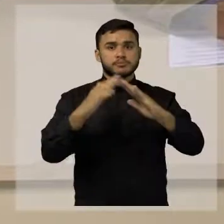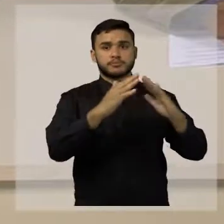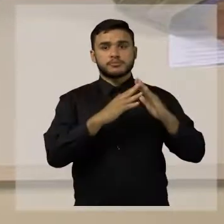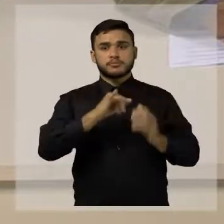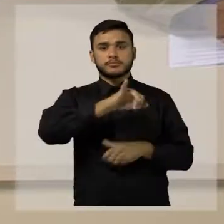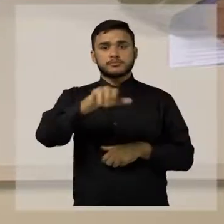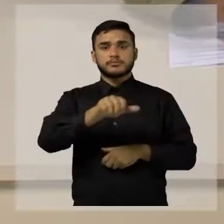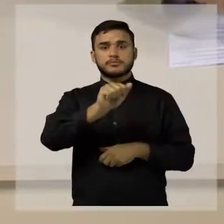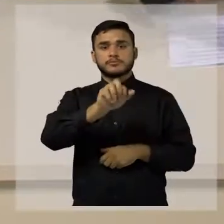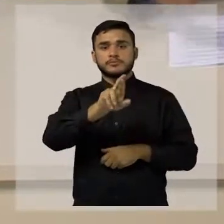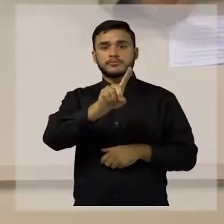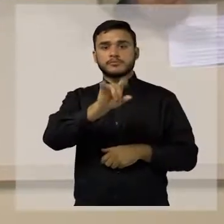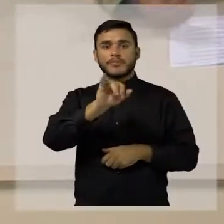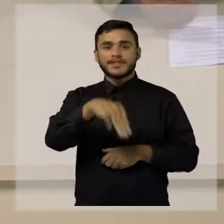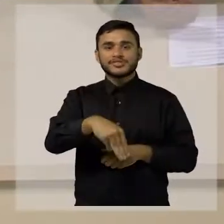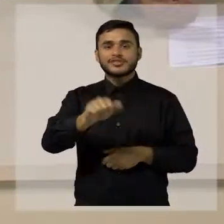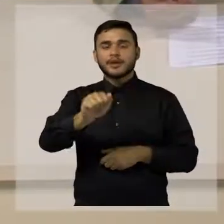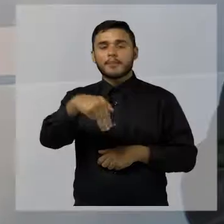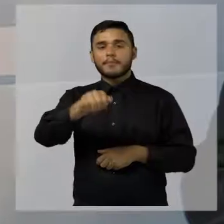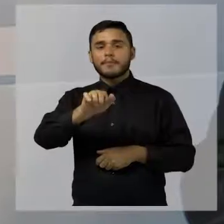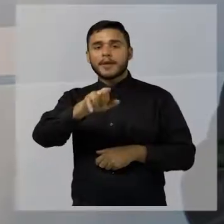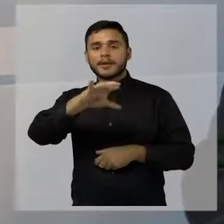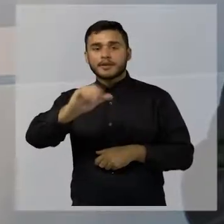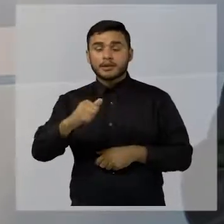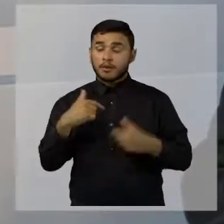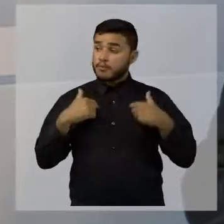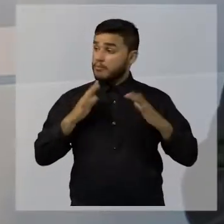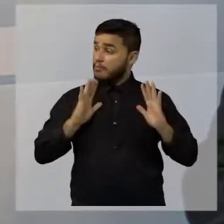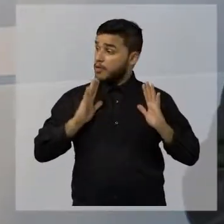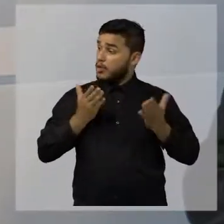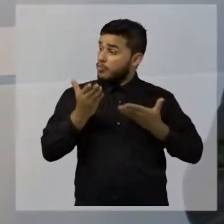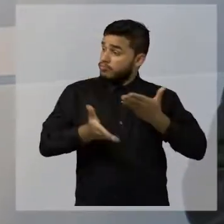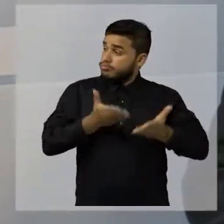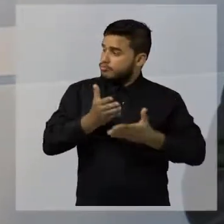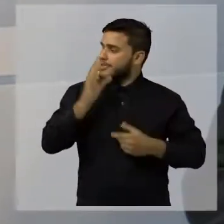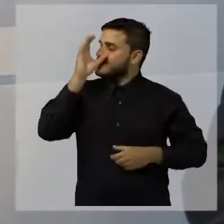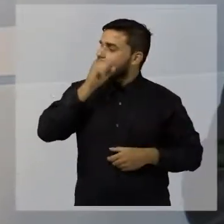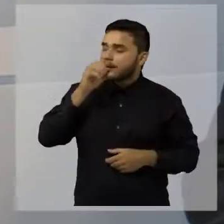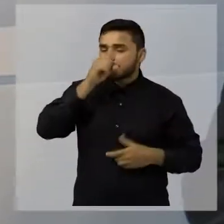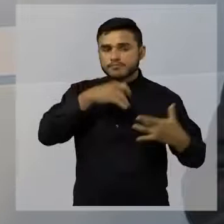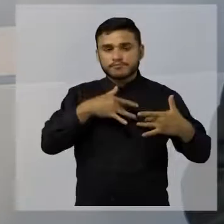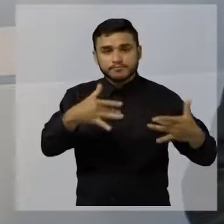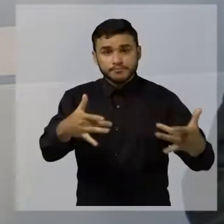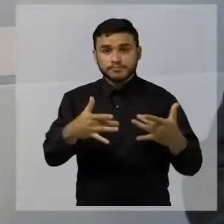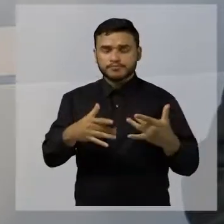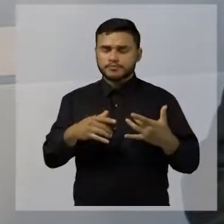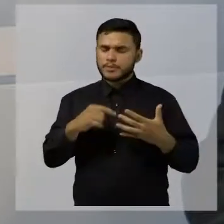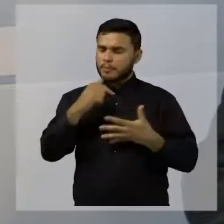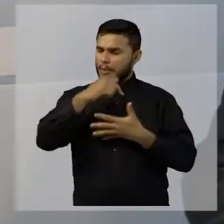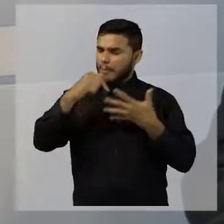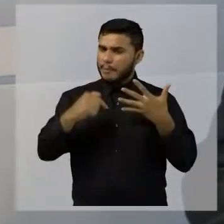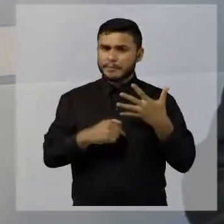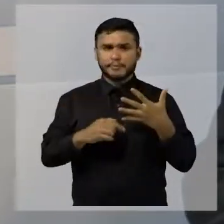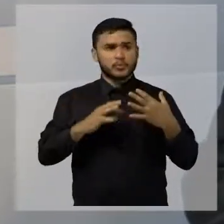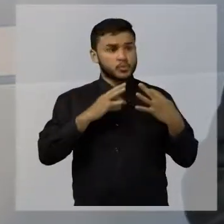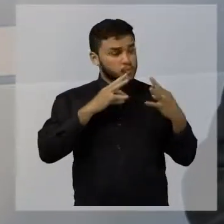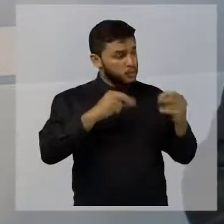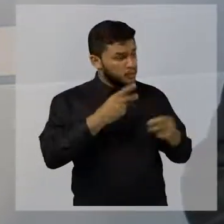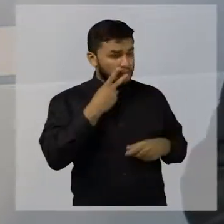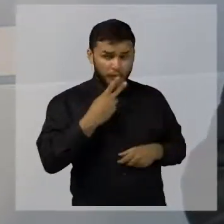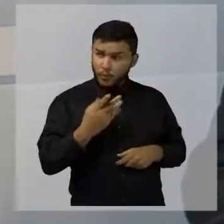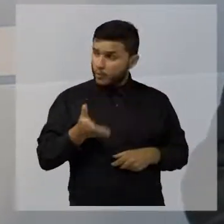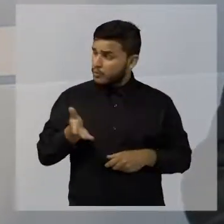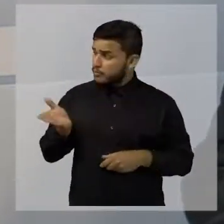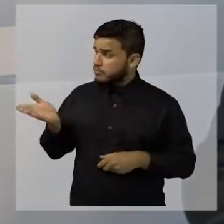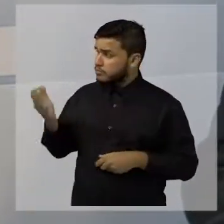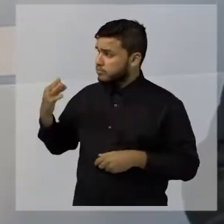trabalho social. E você tocou aí num ponto importante, que são as comunidades da Brasília, Matadouro e Salgadeiro. São comunidades que sequer, né,